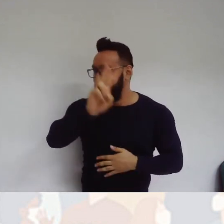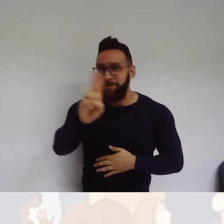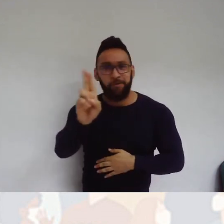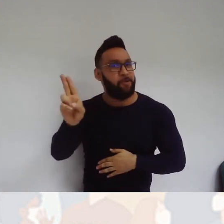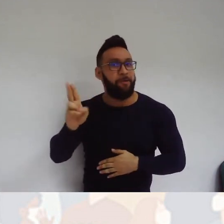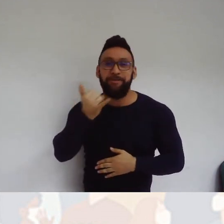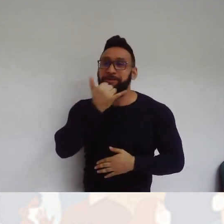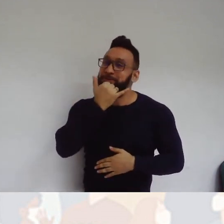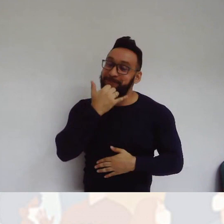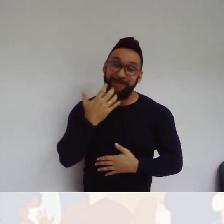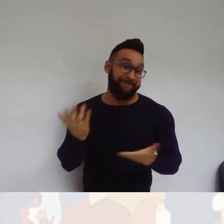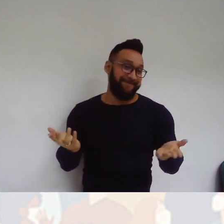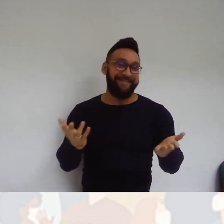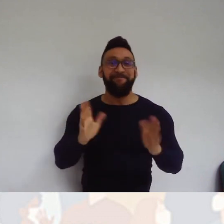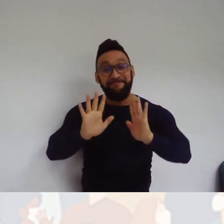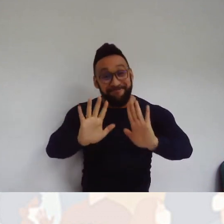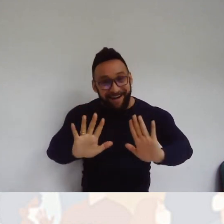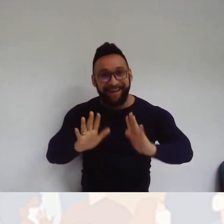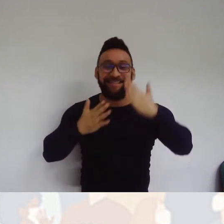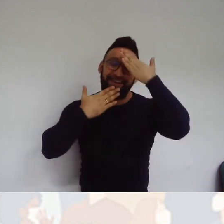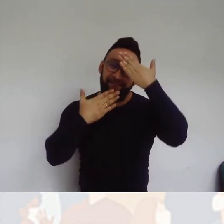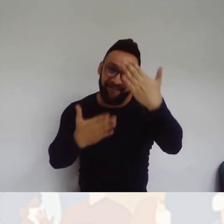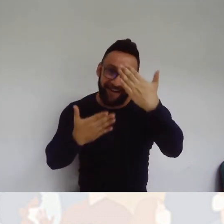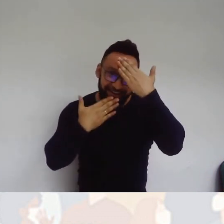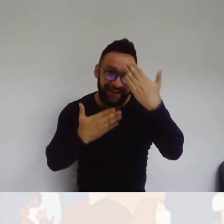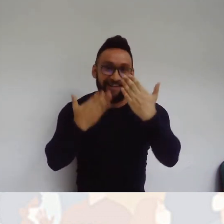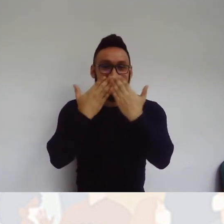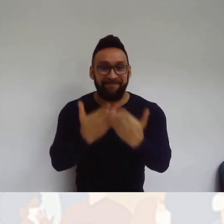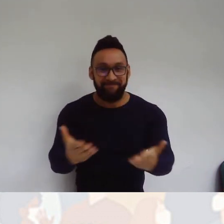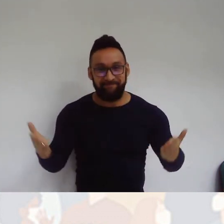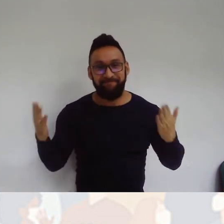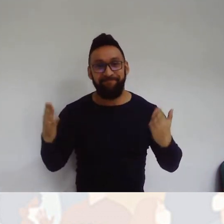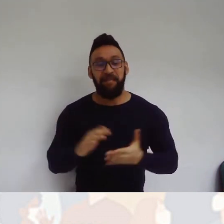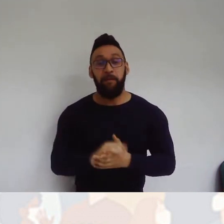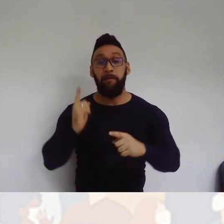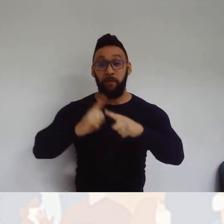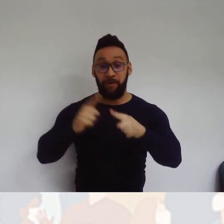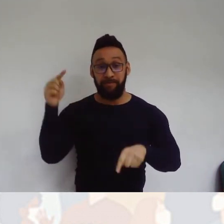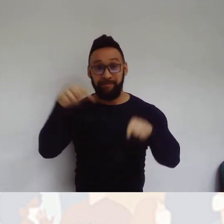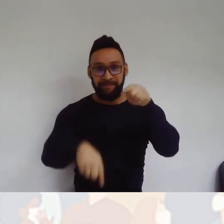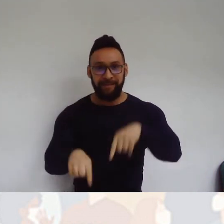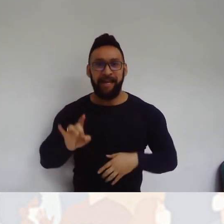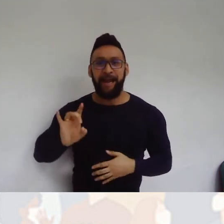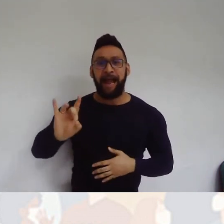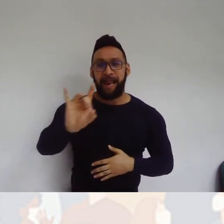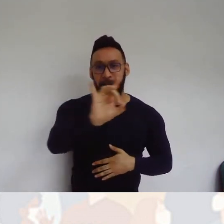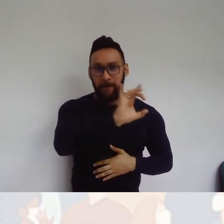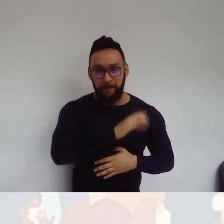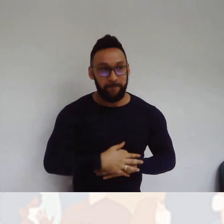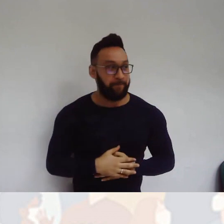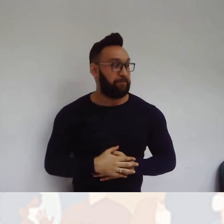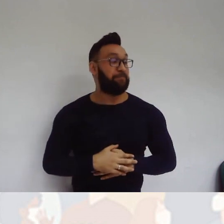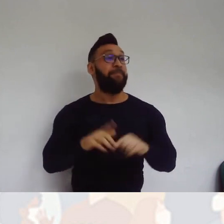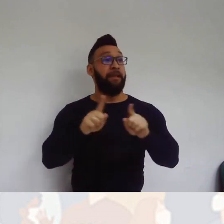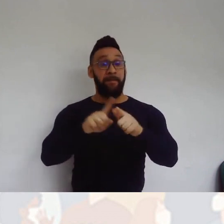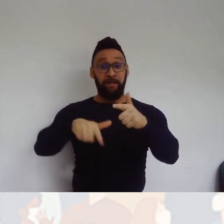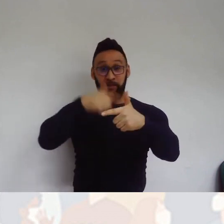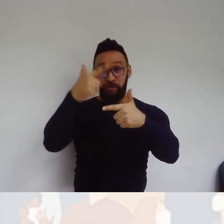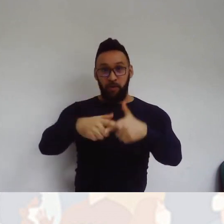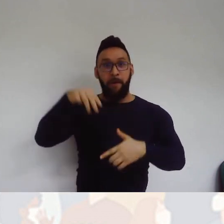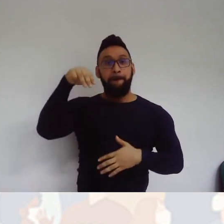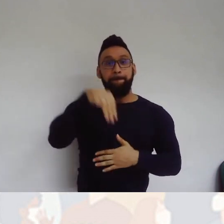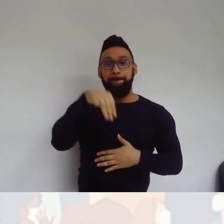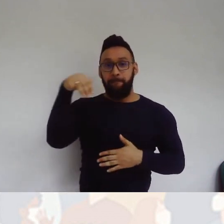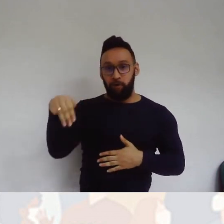não vou chamar pelo nome, mas quero agradecer muito que vocês estão aqui, né? Agradecer novamente os monitores,